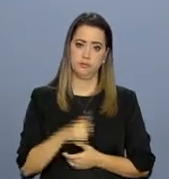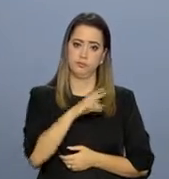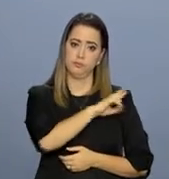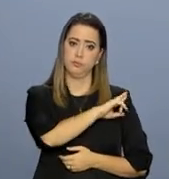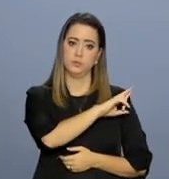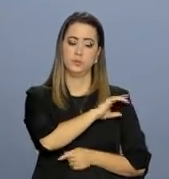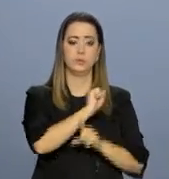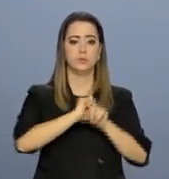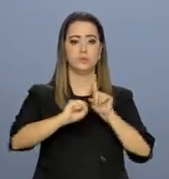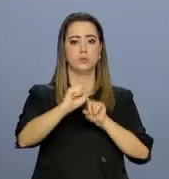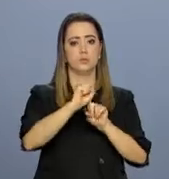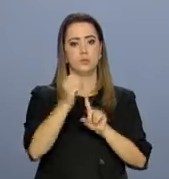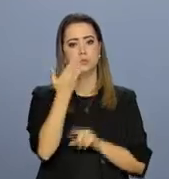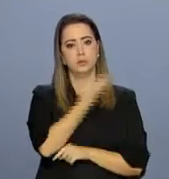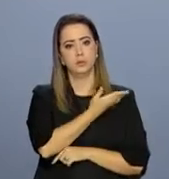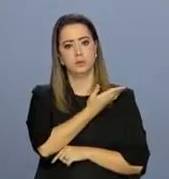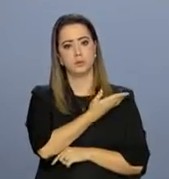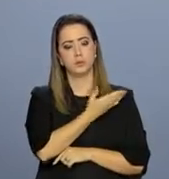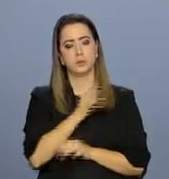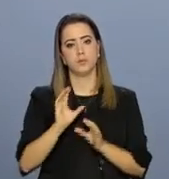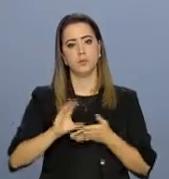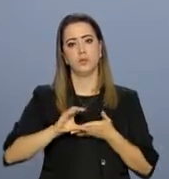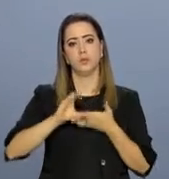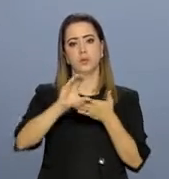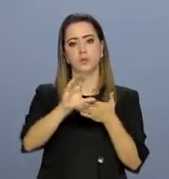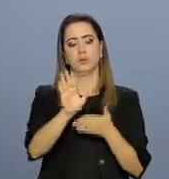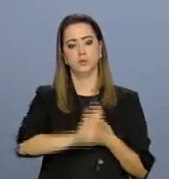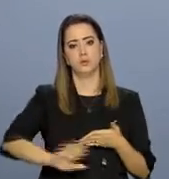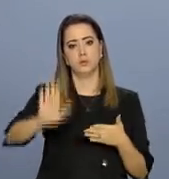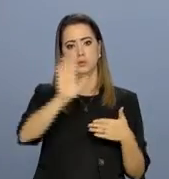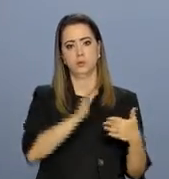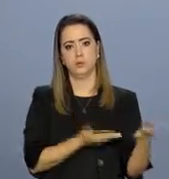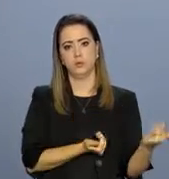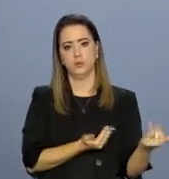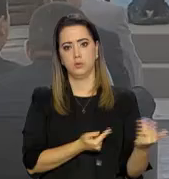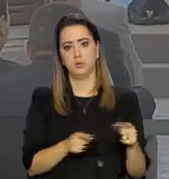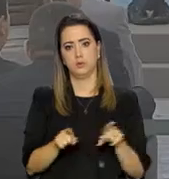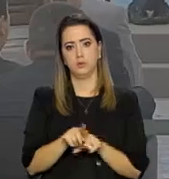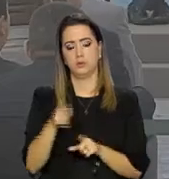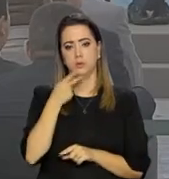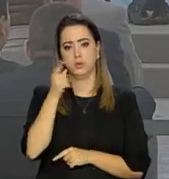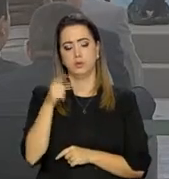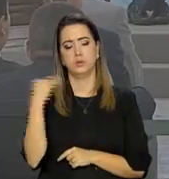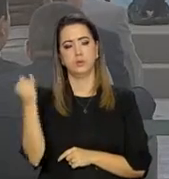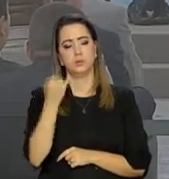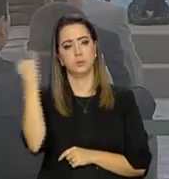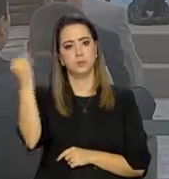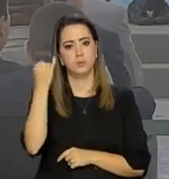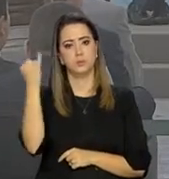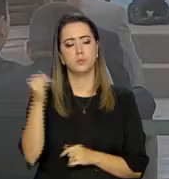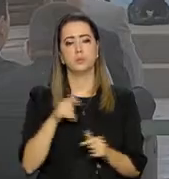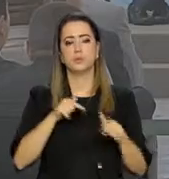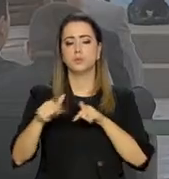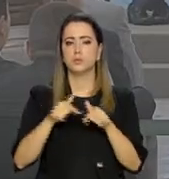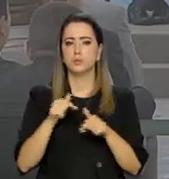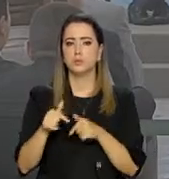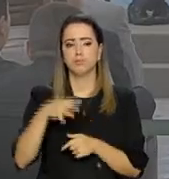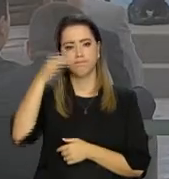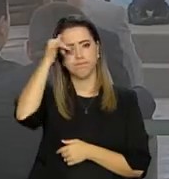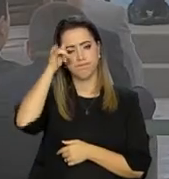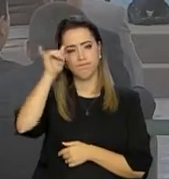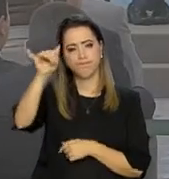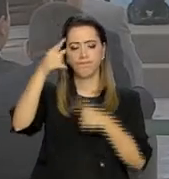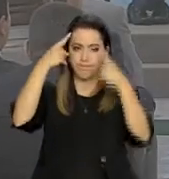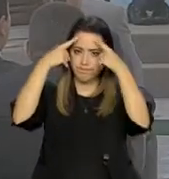representante da sociedade civil no Conselho Nacional da Juventude, Desiê Queiroz, destacou a importância das ações no combate